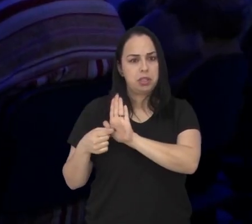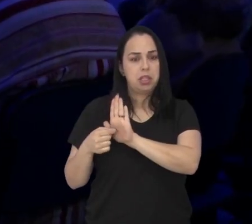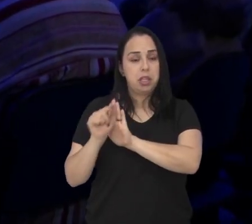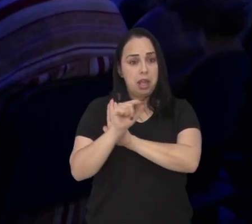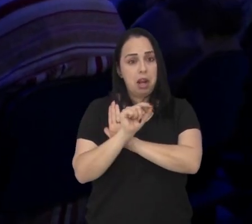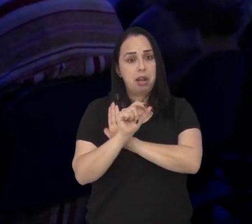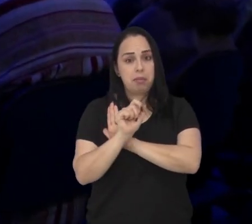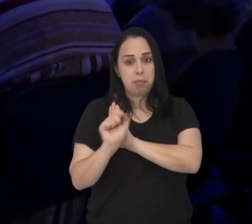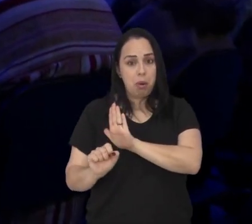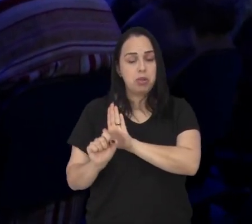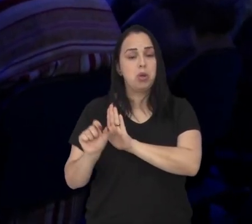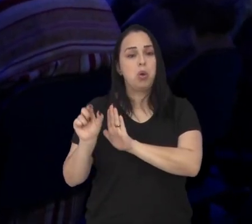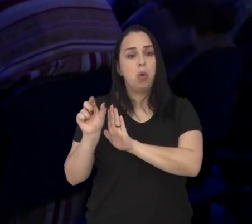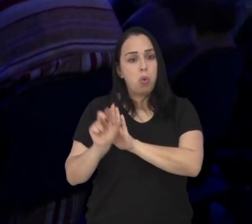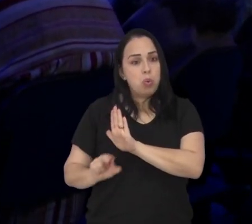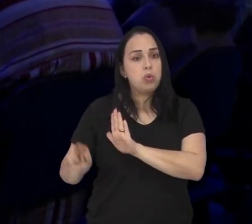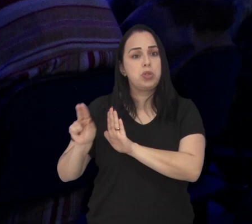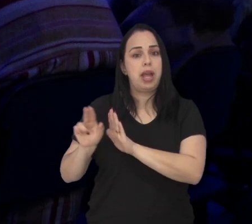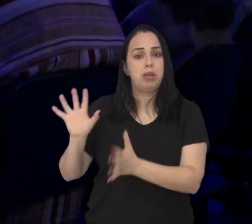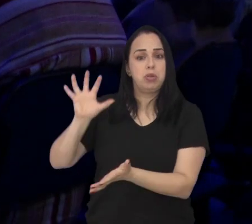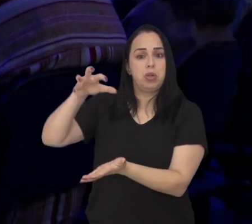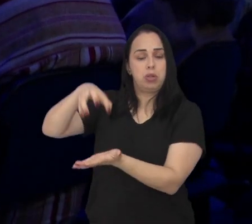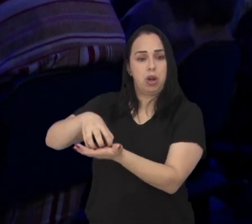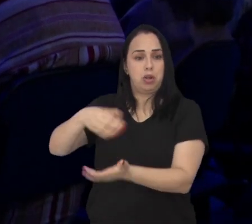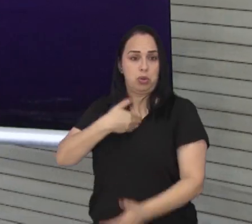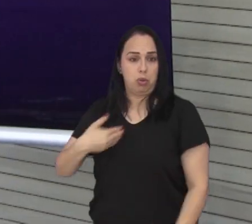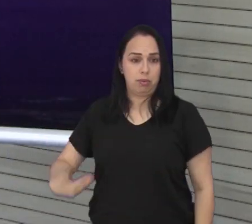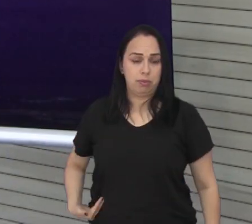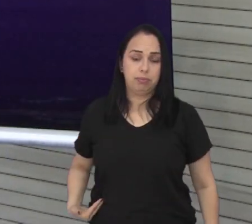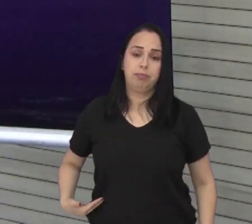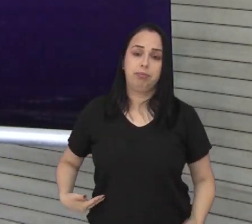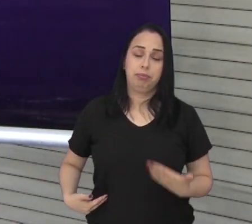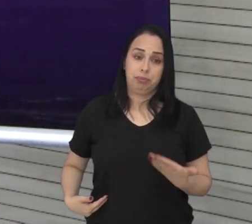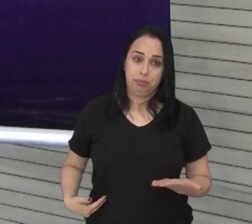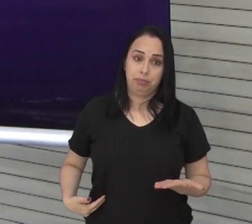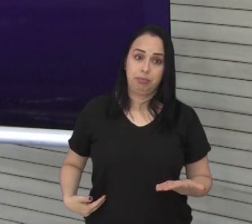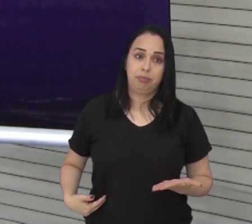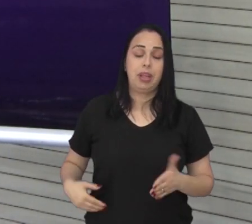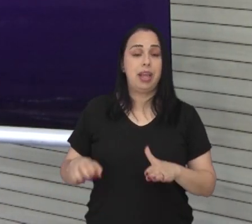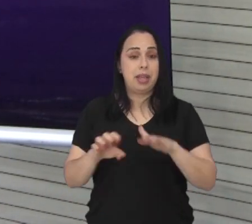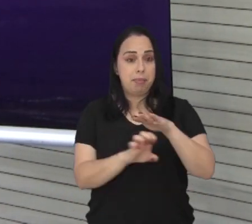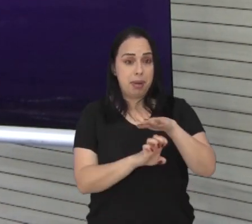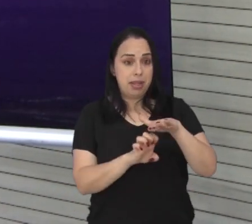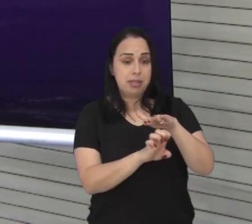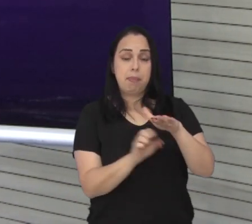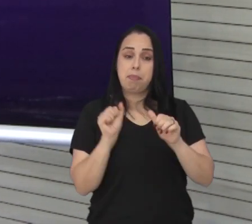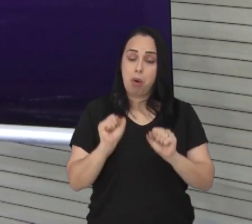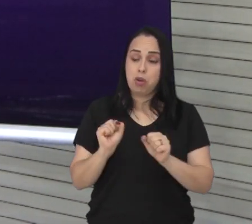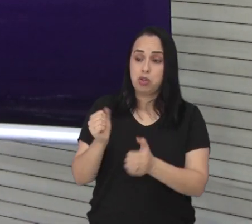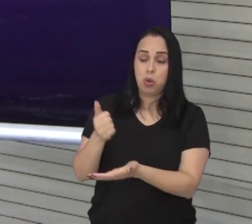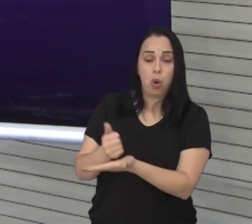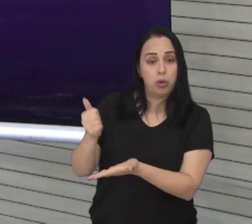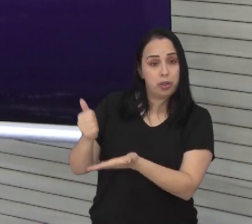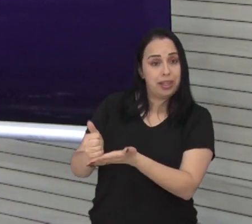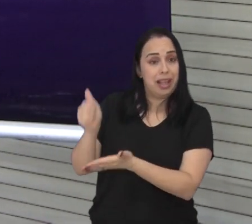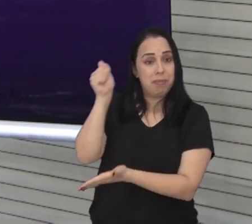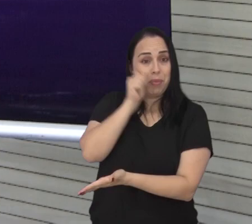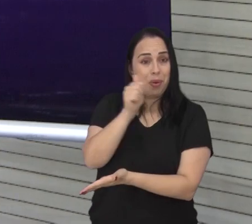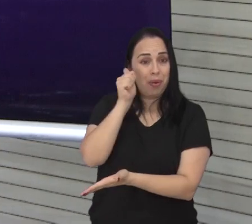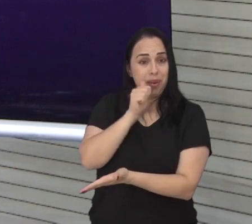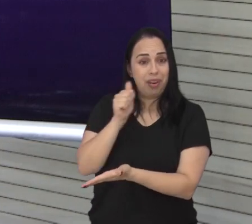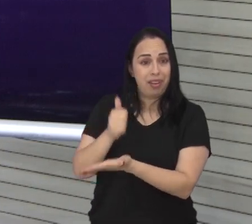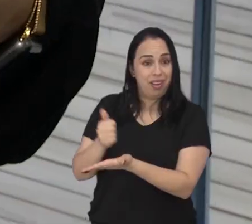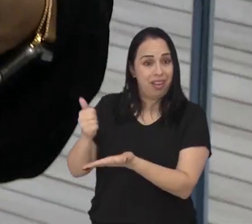autorize a utilização dos equipamentos públicos assim inicialmente empresas podem contratar os